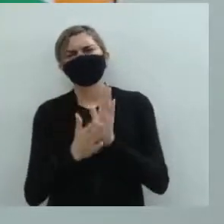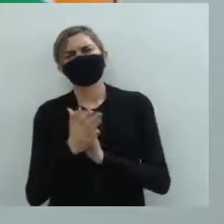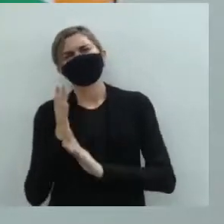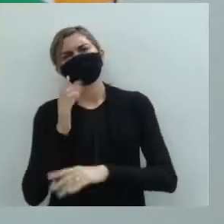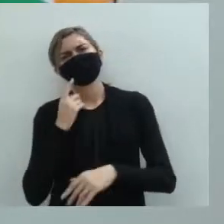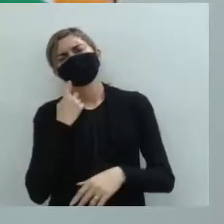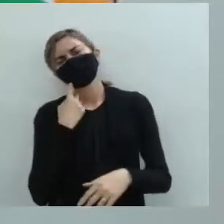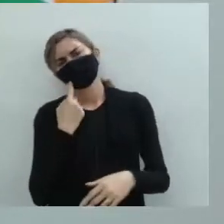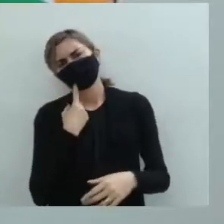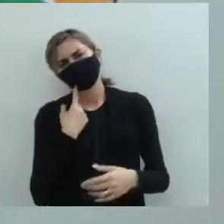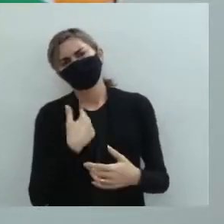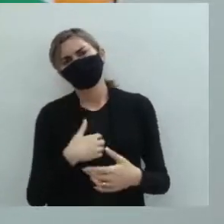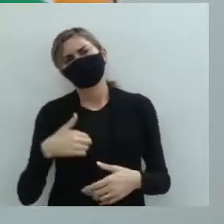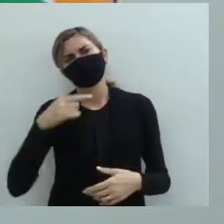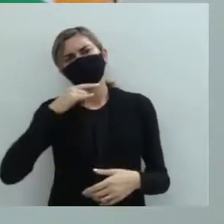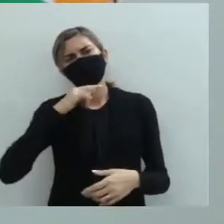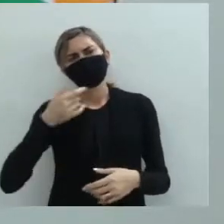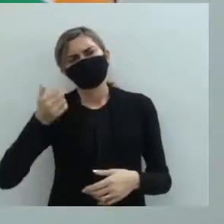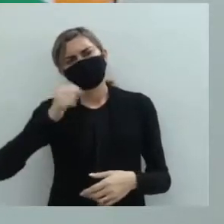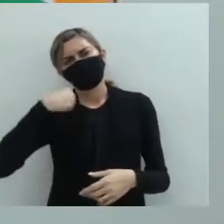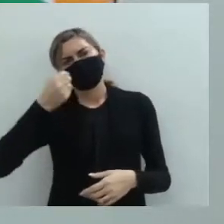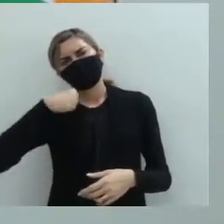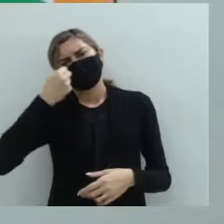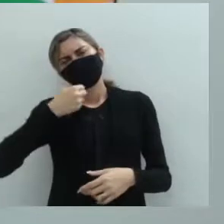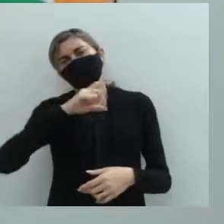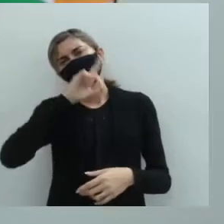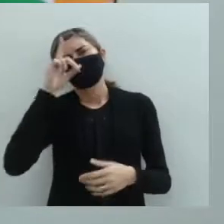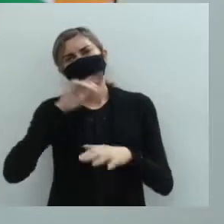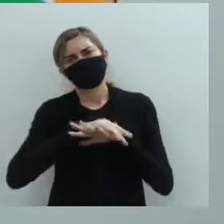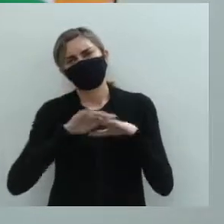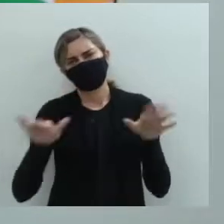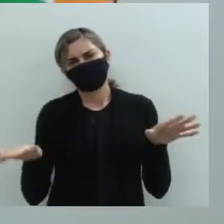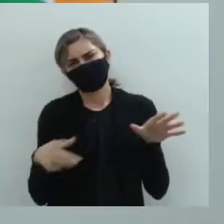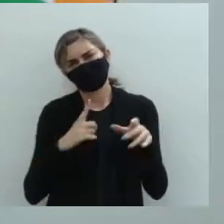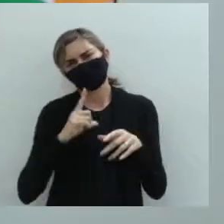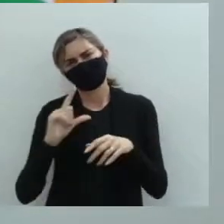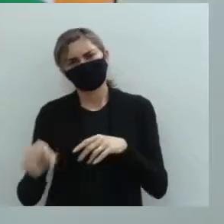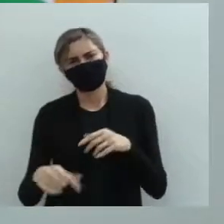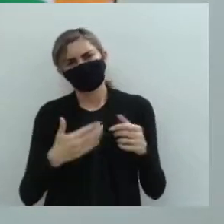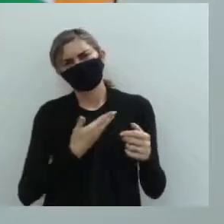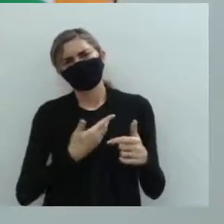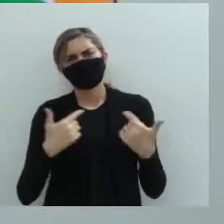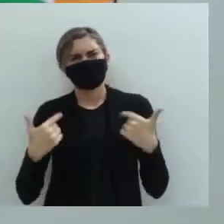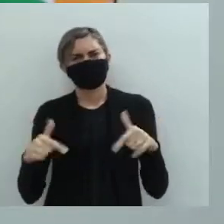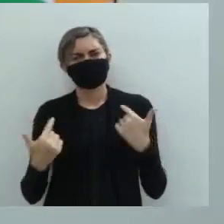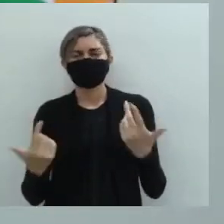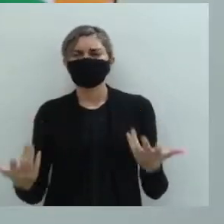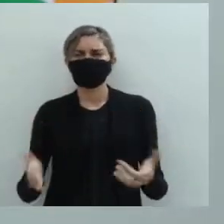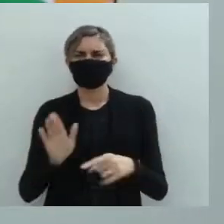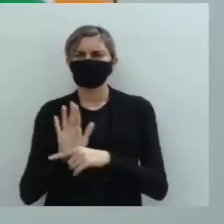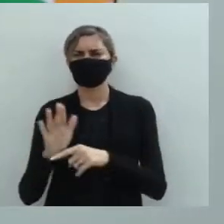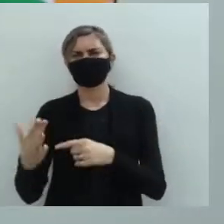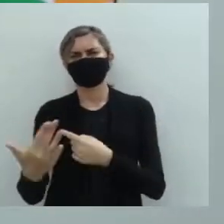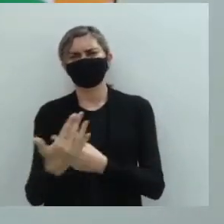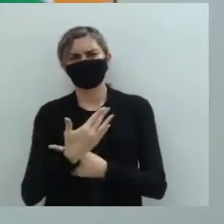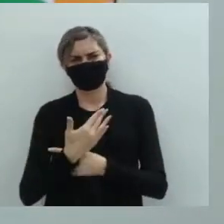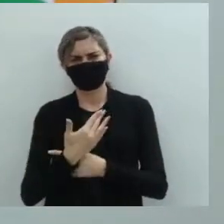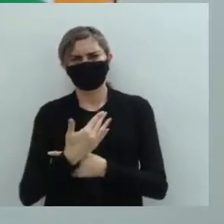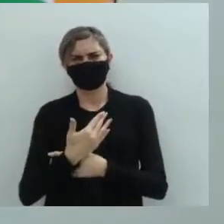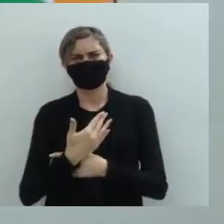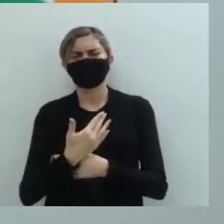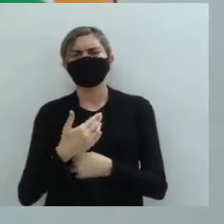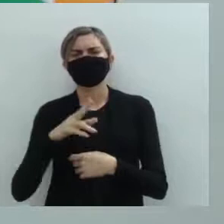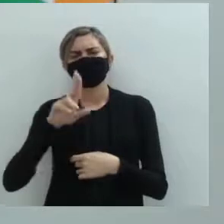na sexta-feira para tomar uma cervejinha, porque o dia acabou e a gente sai com os nossos colegas de trabalho. É a cooperação. E esse entregador